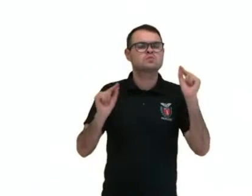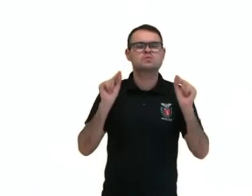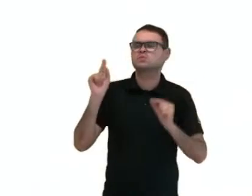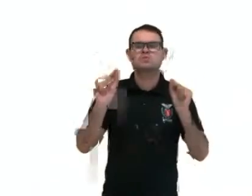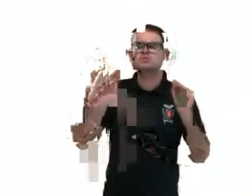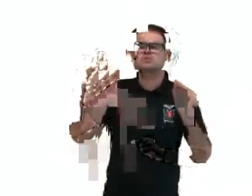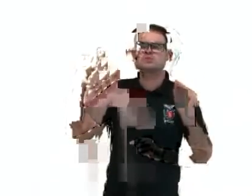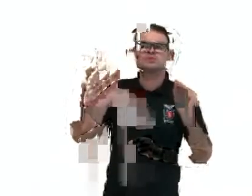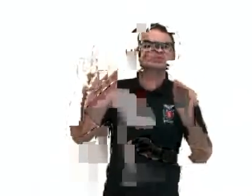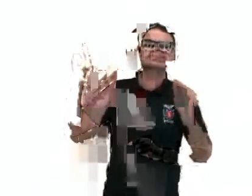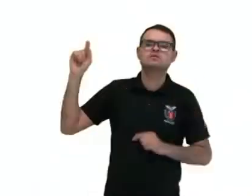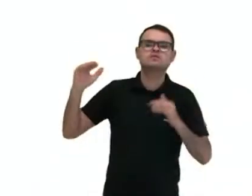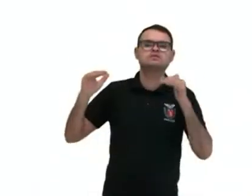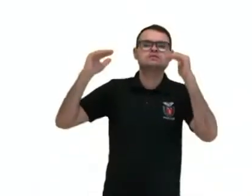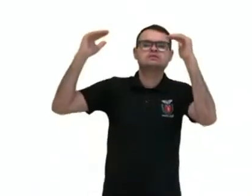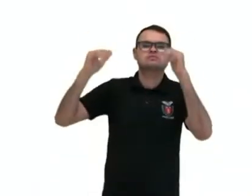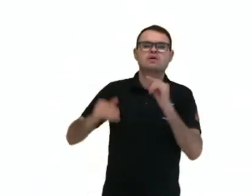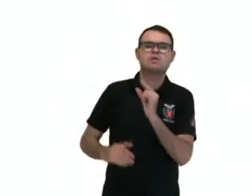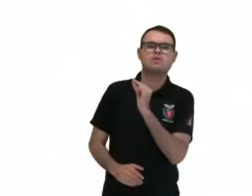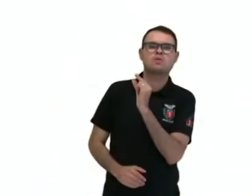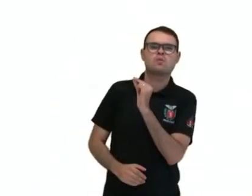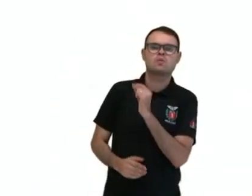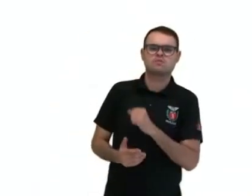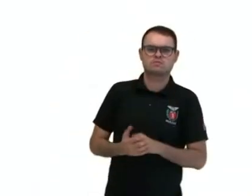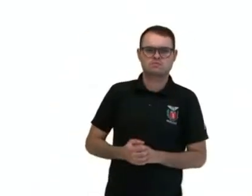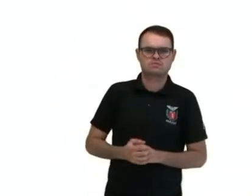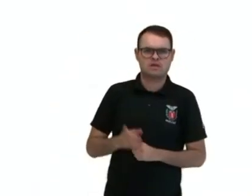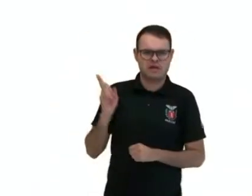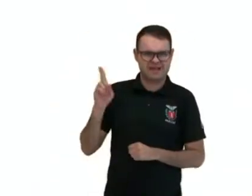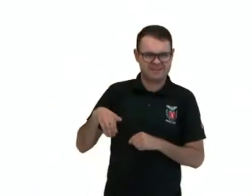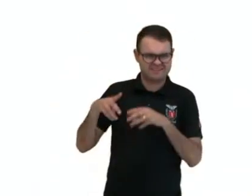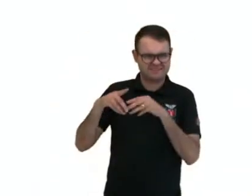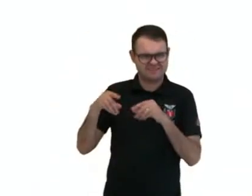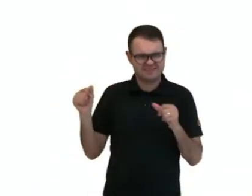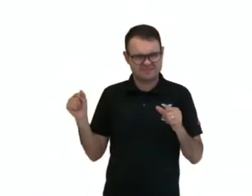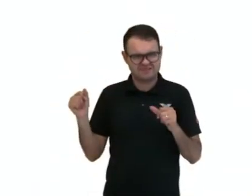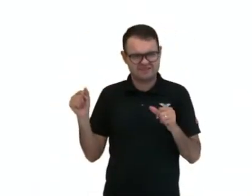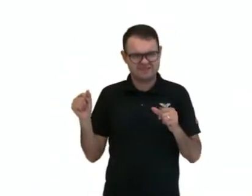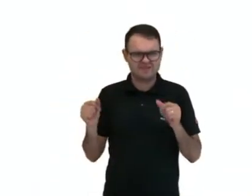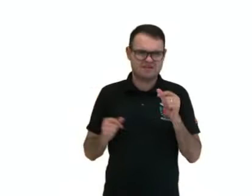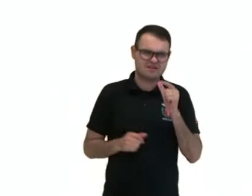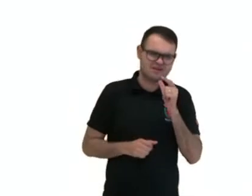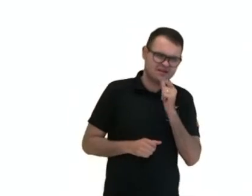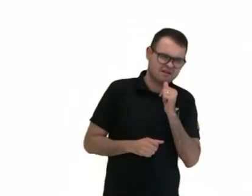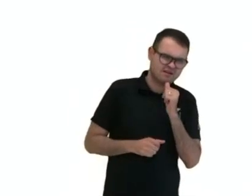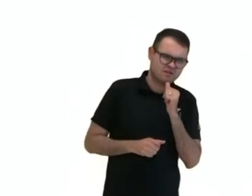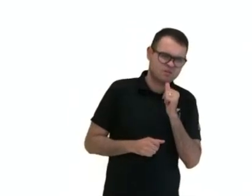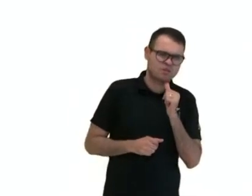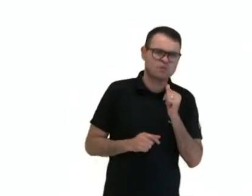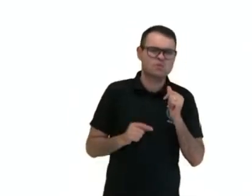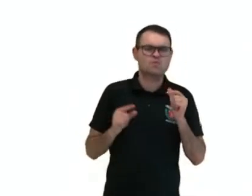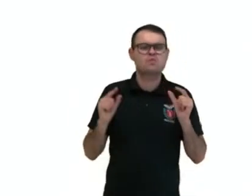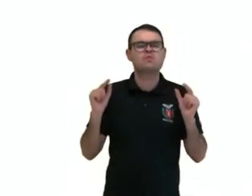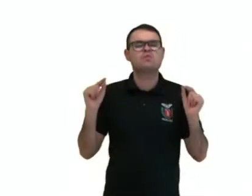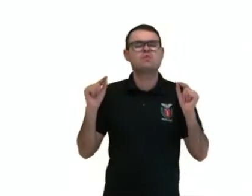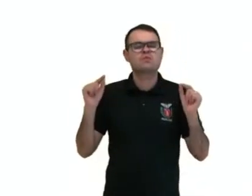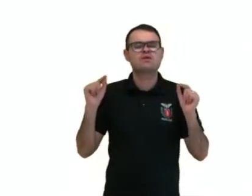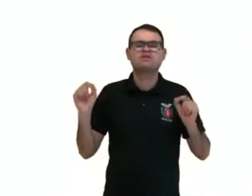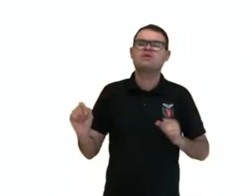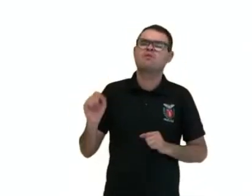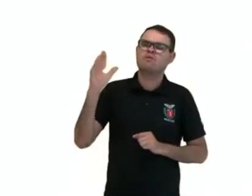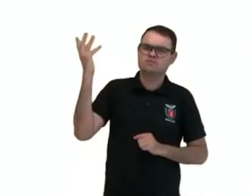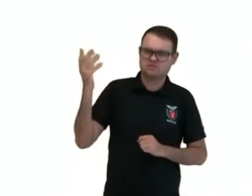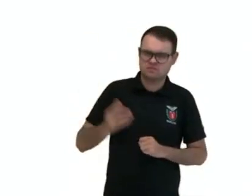essa parte aqui de cima? Será que é terra? Será que é água? O que será que